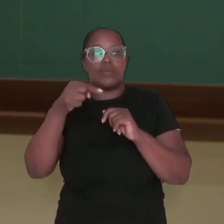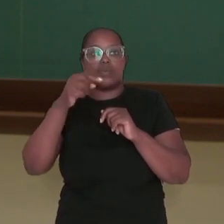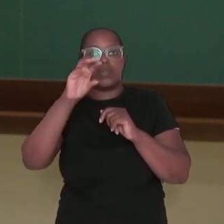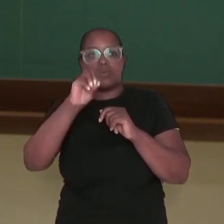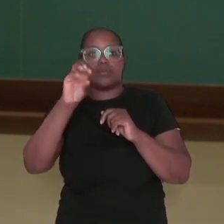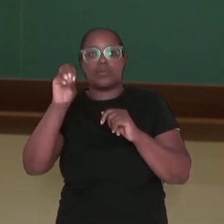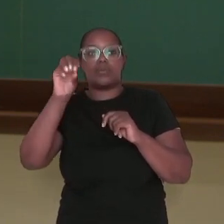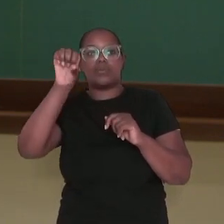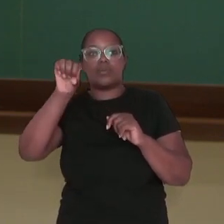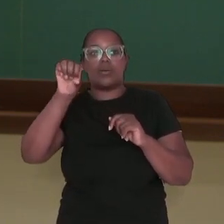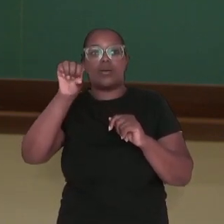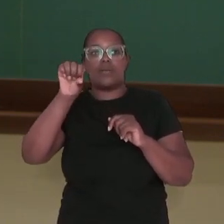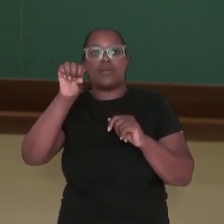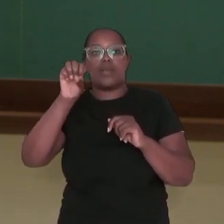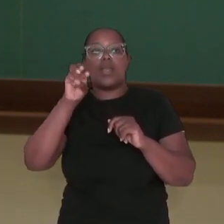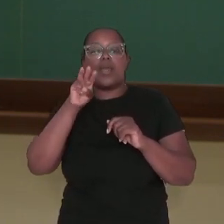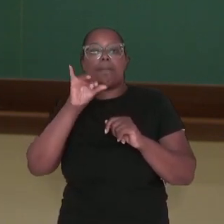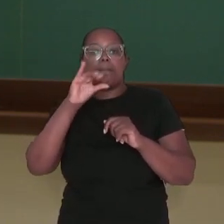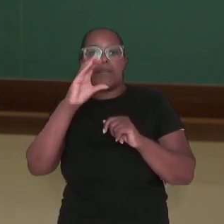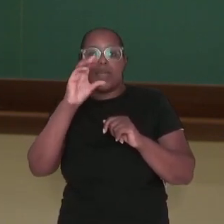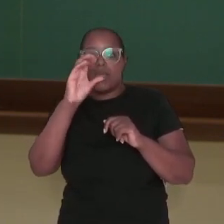0,009 microns cúbico, tá aqui.